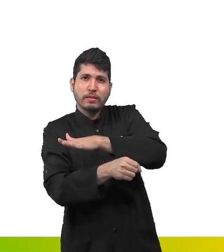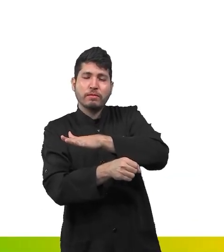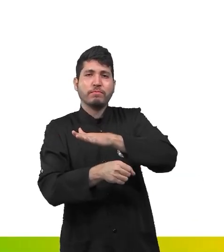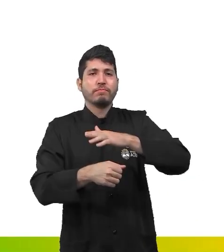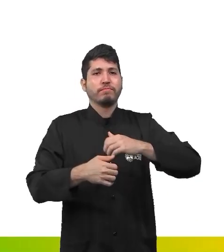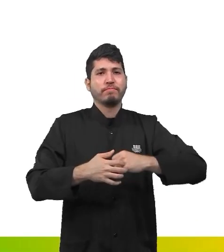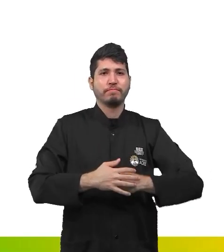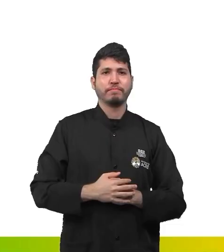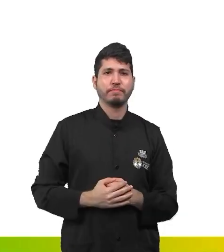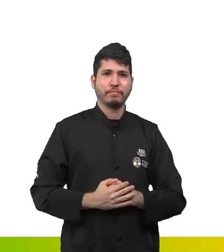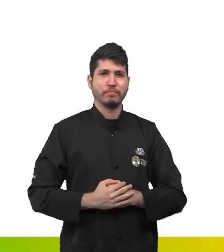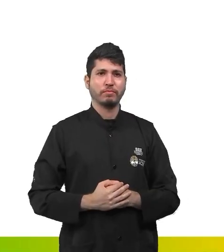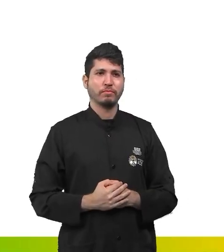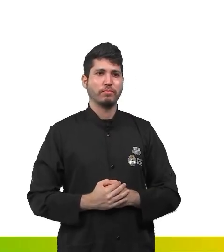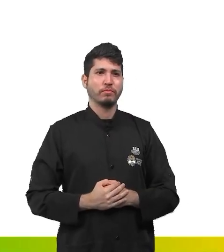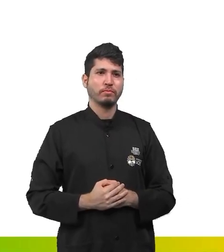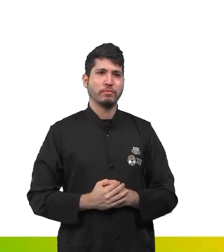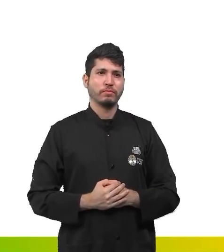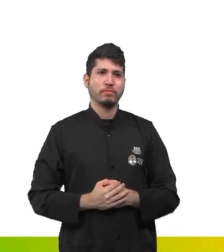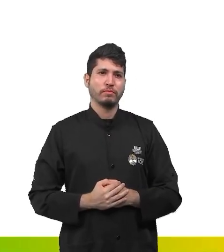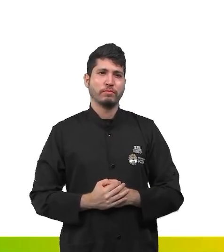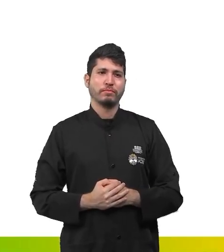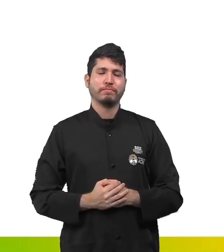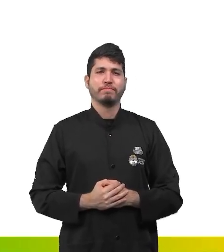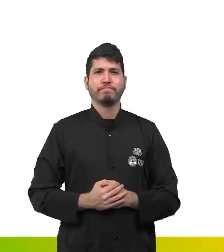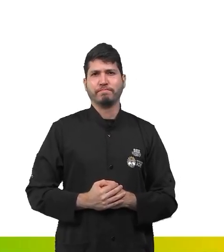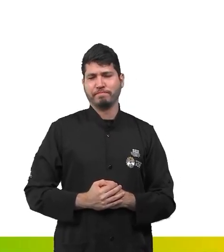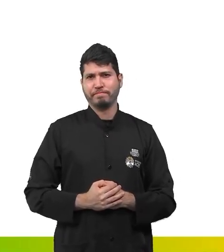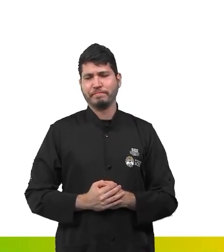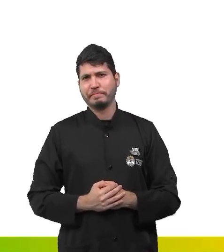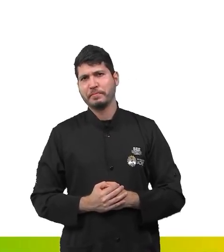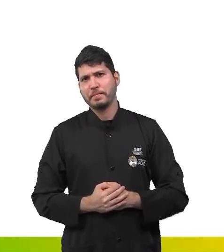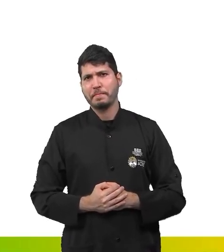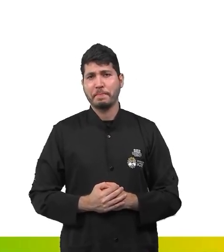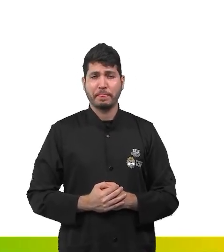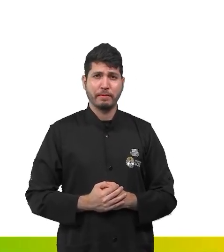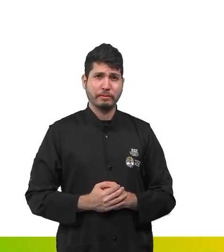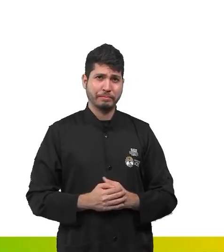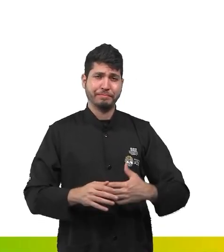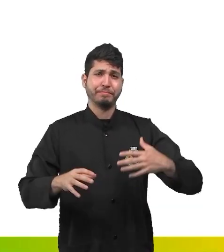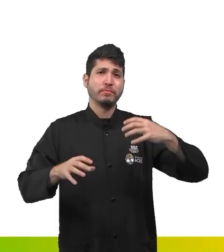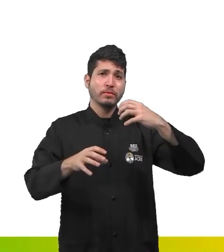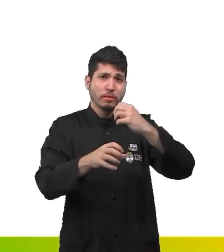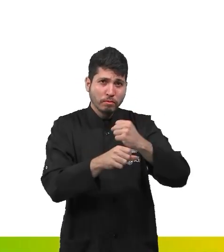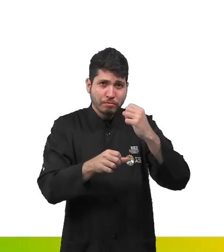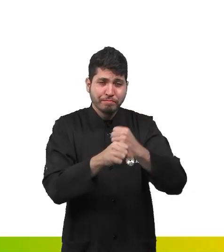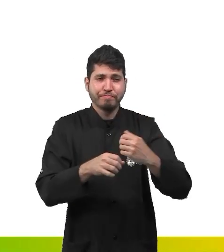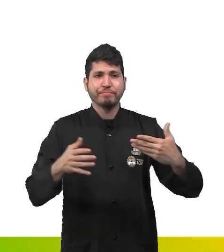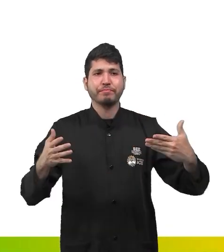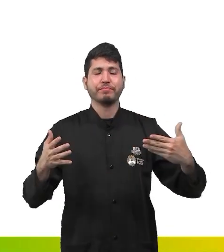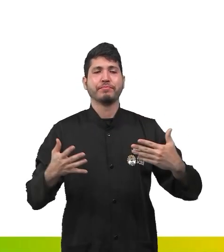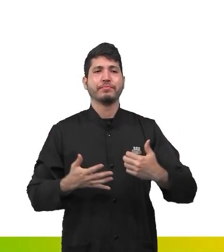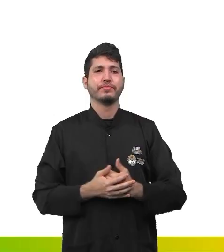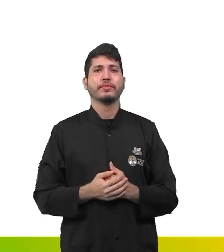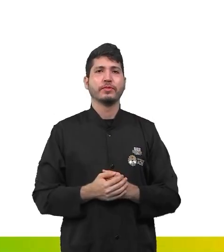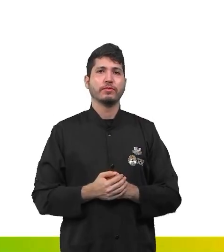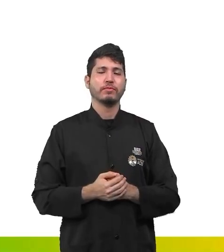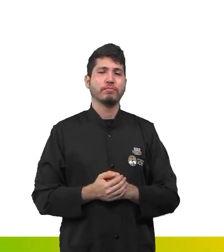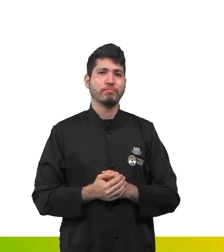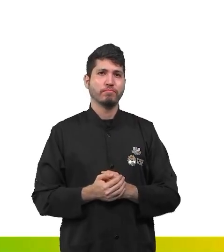as alternativas aqui e vamos calcular. Eu já posso descartar,